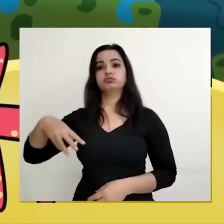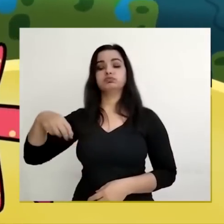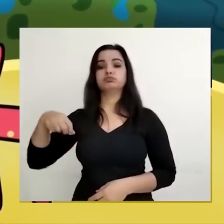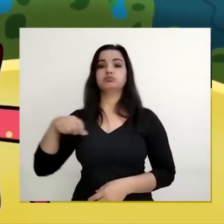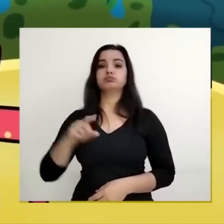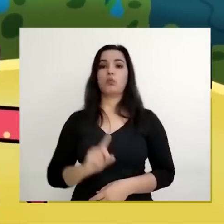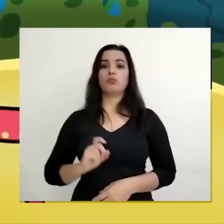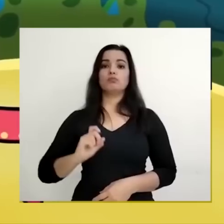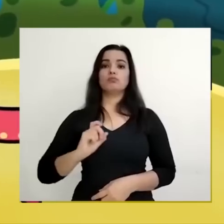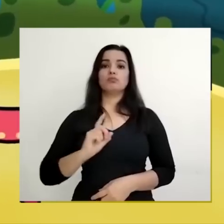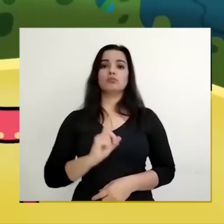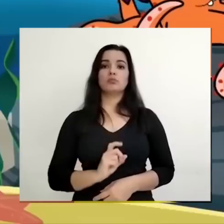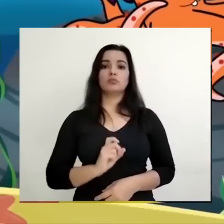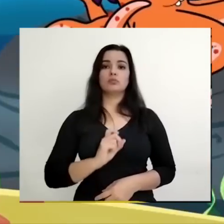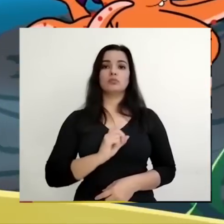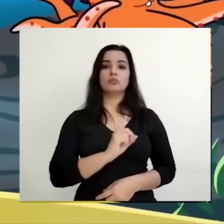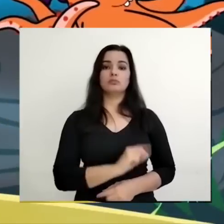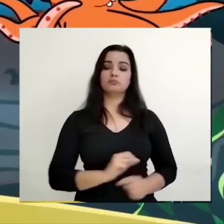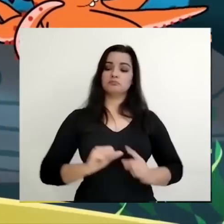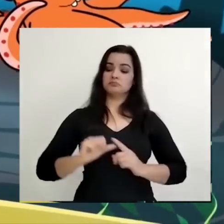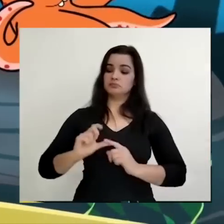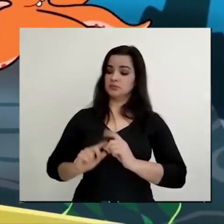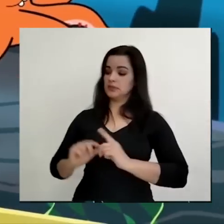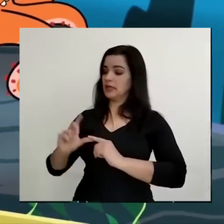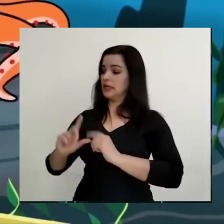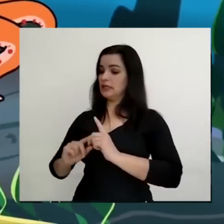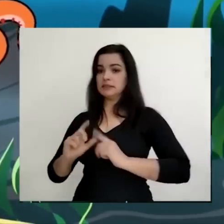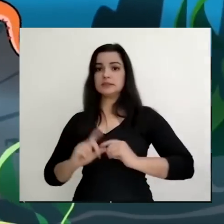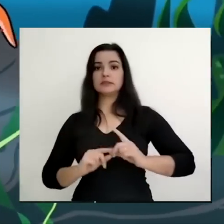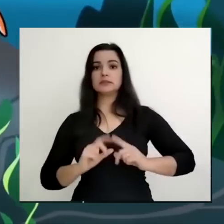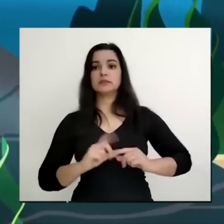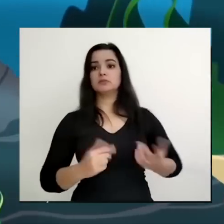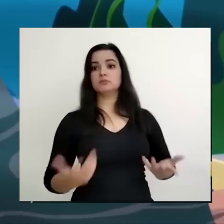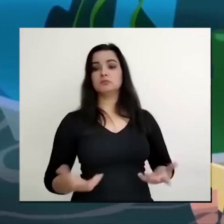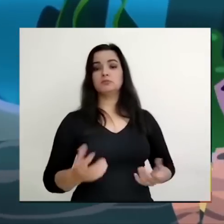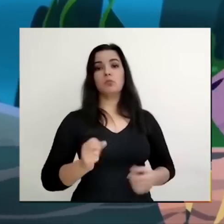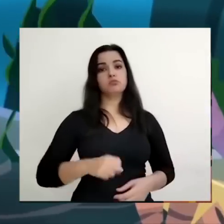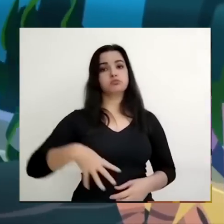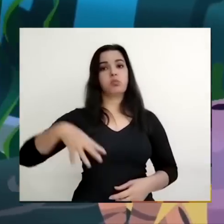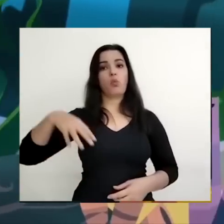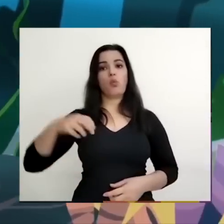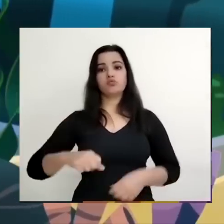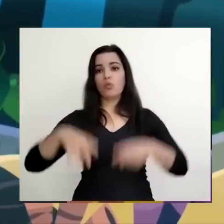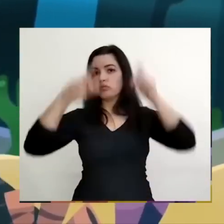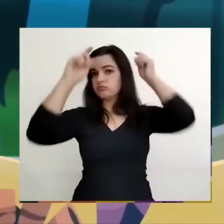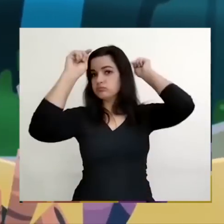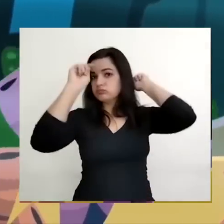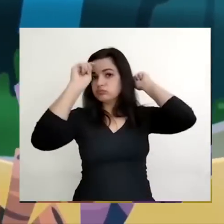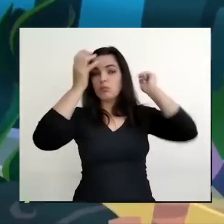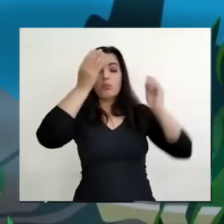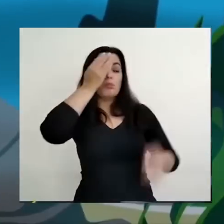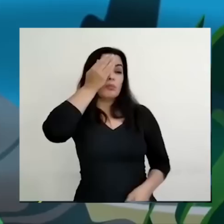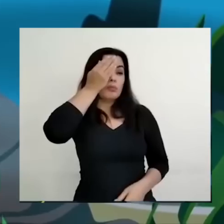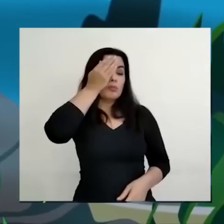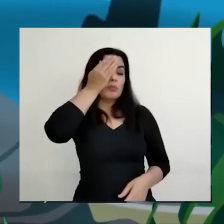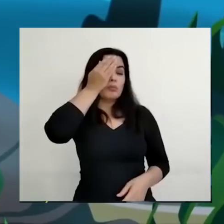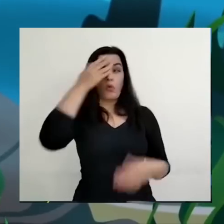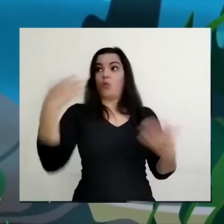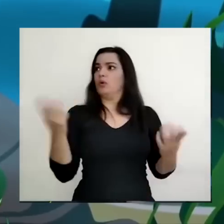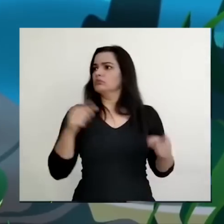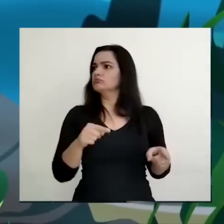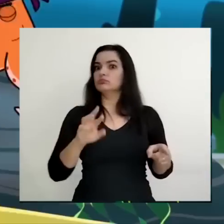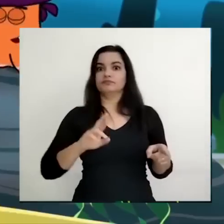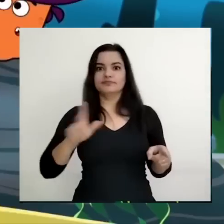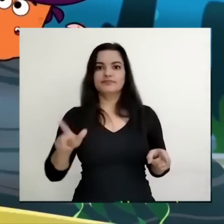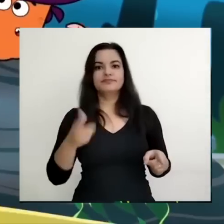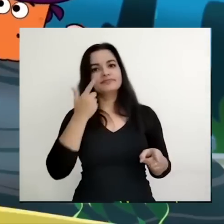Cavalos marinhos, estrelas do mar. Um polvo com uma bandana de pirata. Hã? Tem alguma coisa diferente